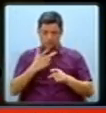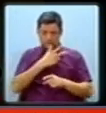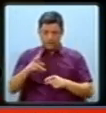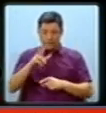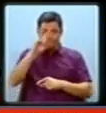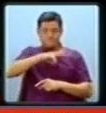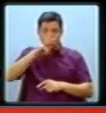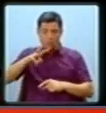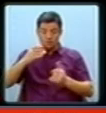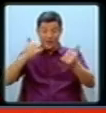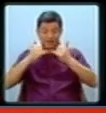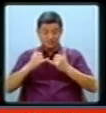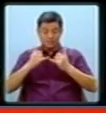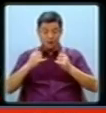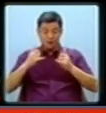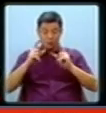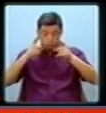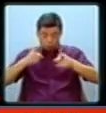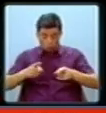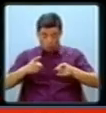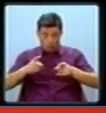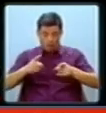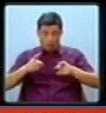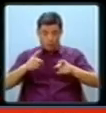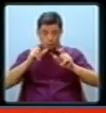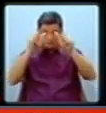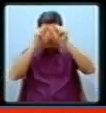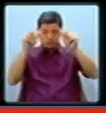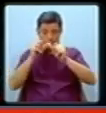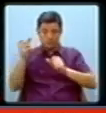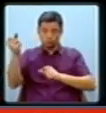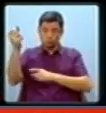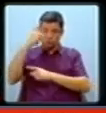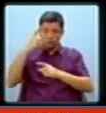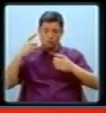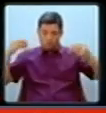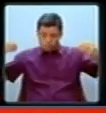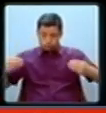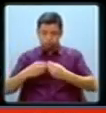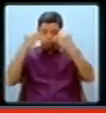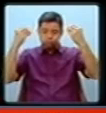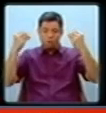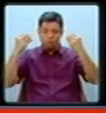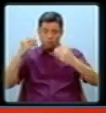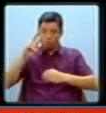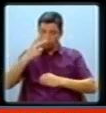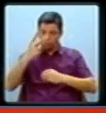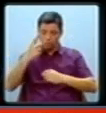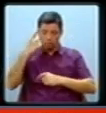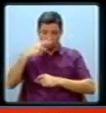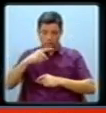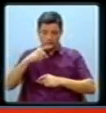anos antes da formação do Sistema Solar, provavelmente houve um choque de duas estrelas de neutrões, duas estrelas muitíssimo densas, que